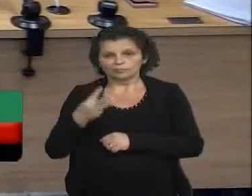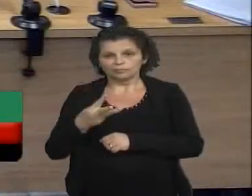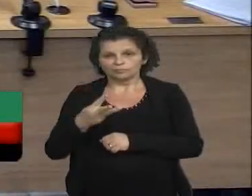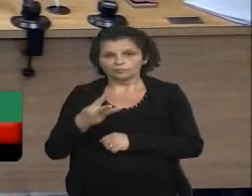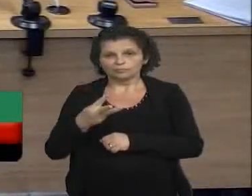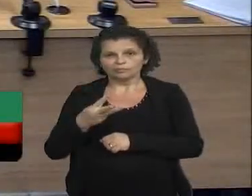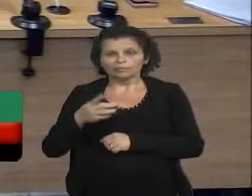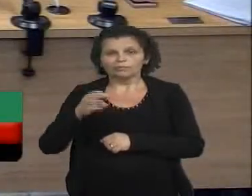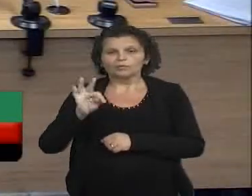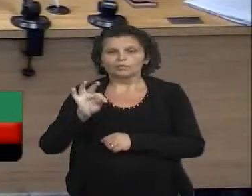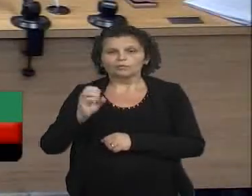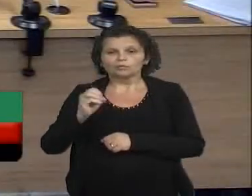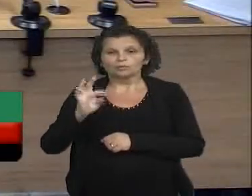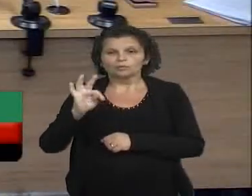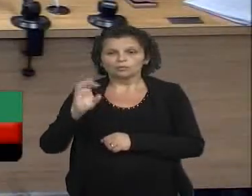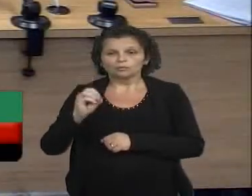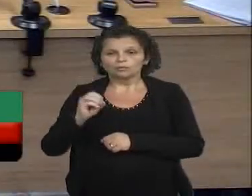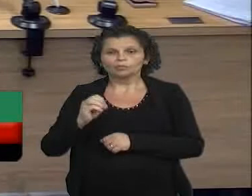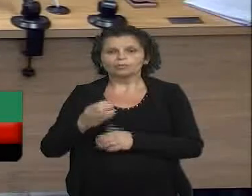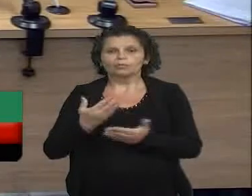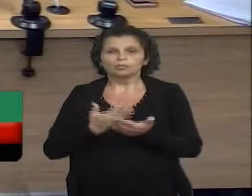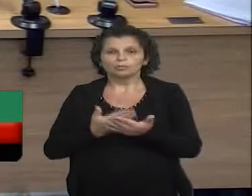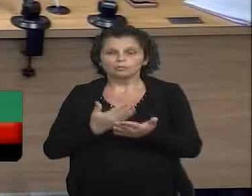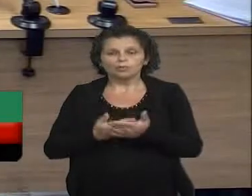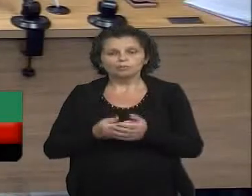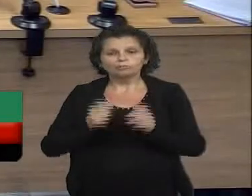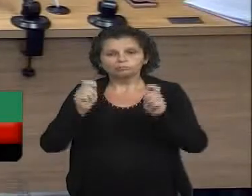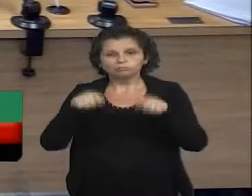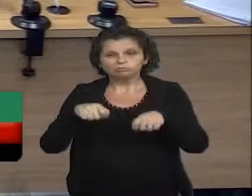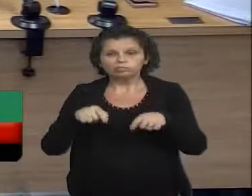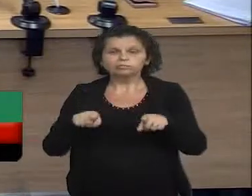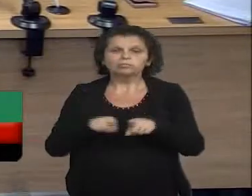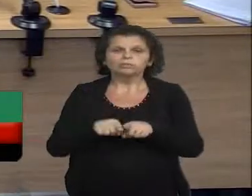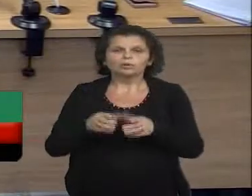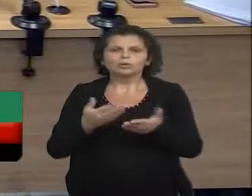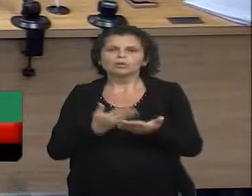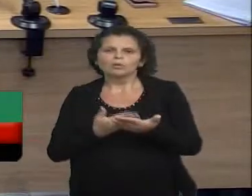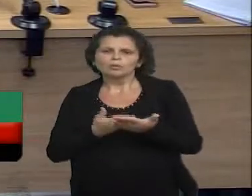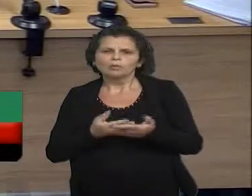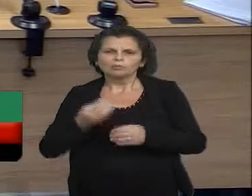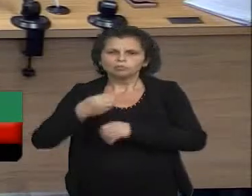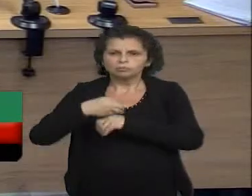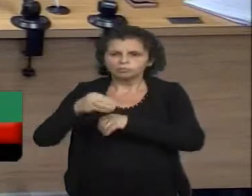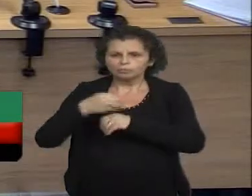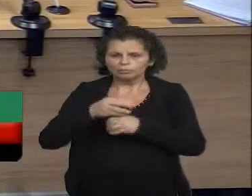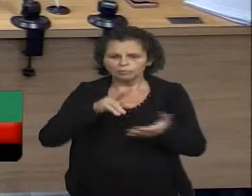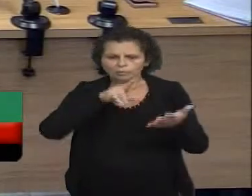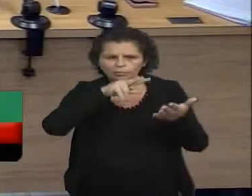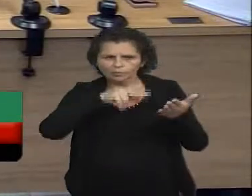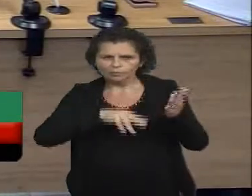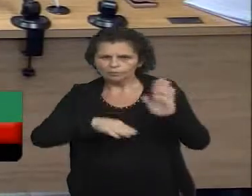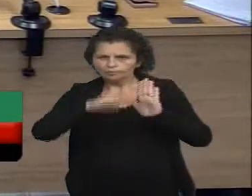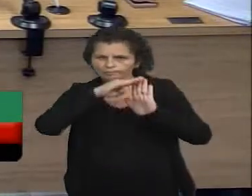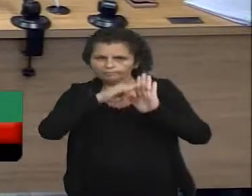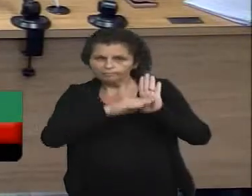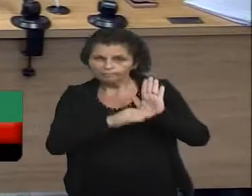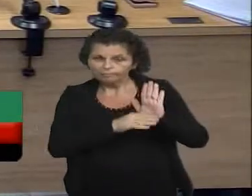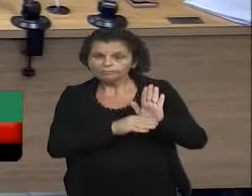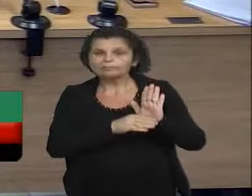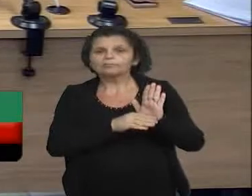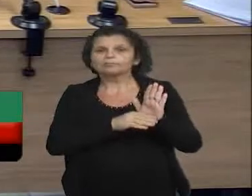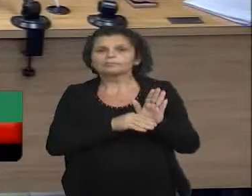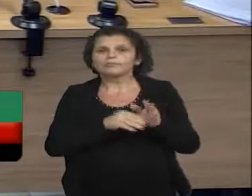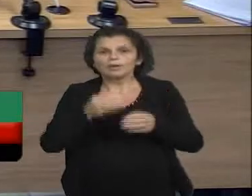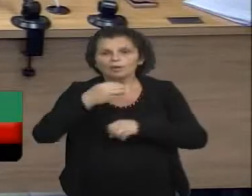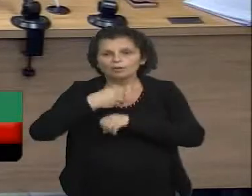vereador Adalto Totô, sobre estudo de viabilidade técnica. Indica-se à mesa, observadas as formalidades regimentais,